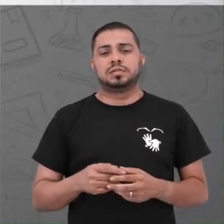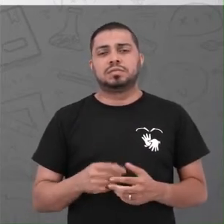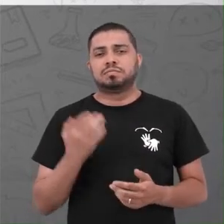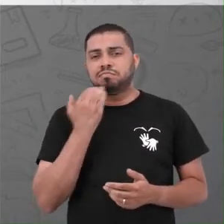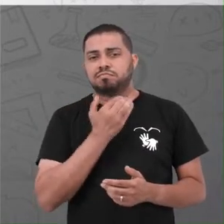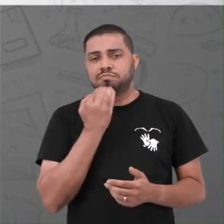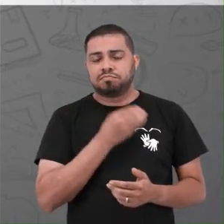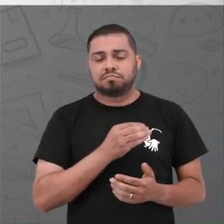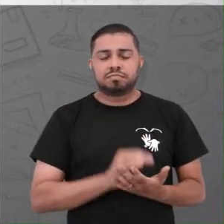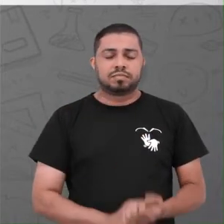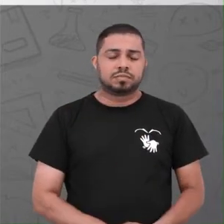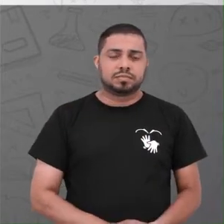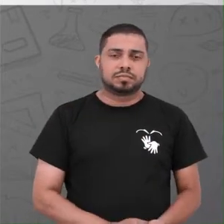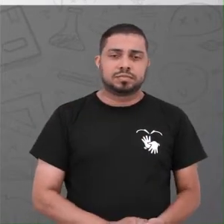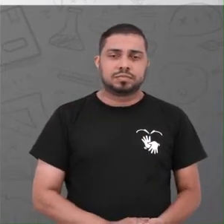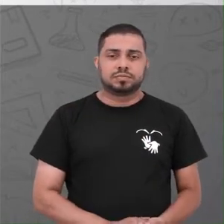identificação.